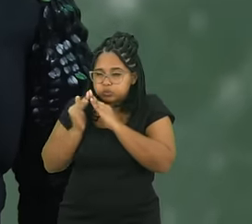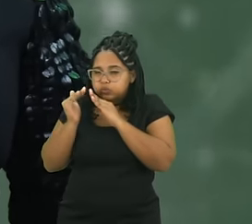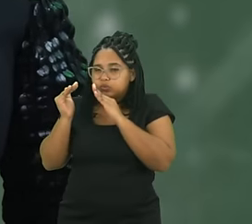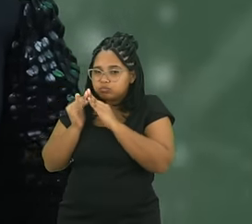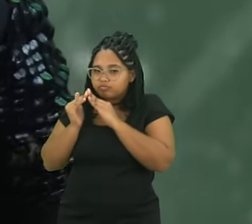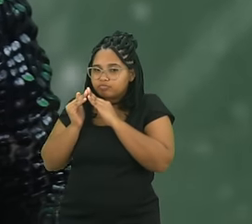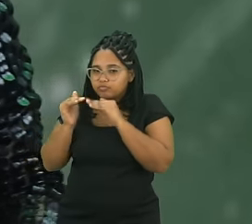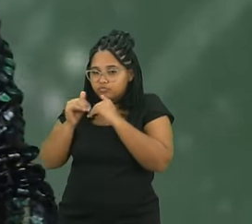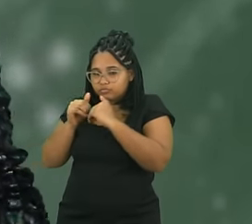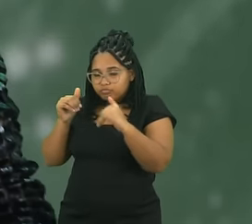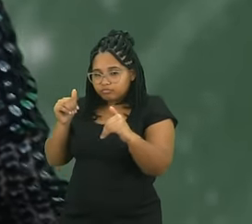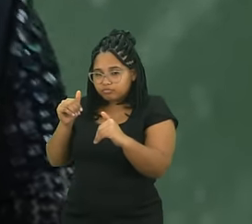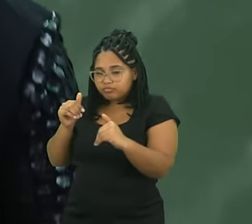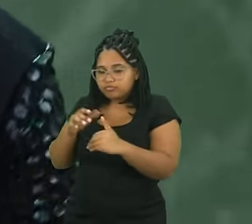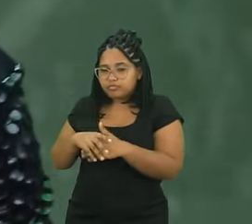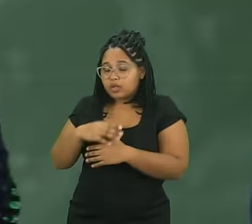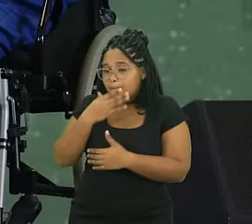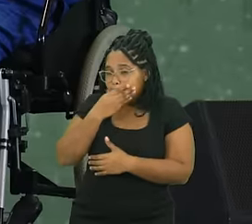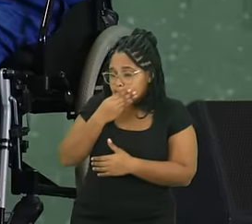você quer girar?